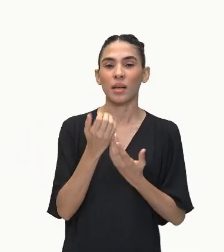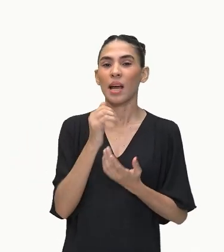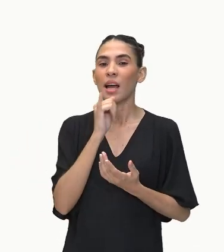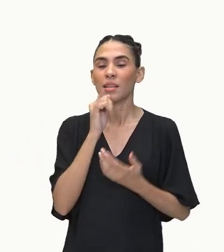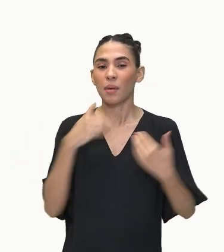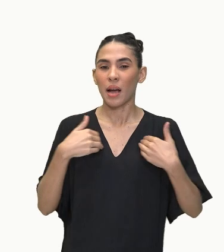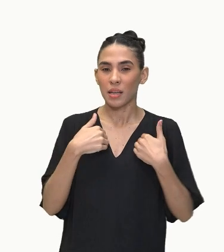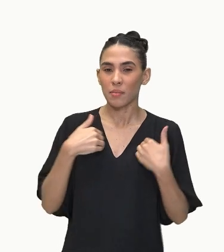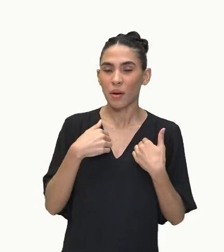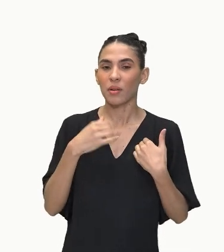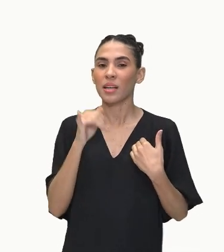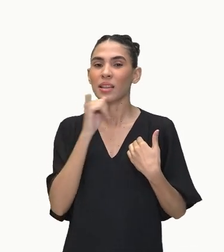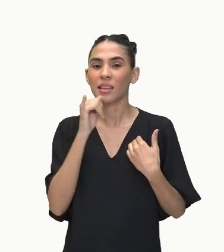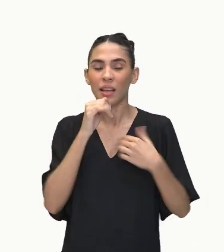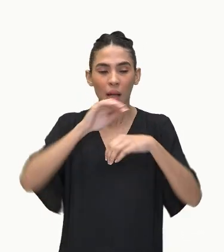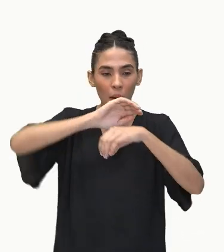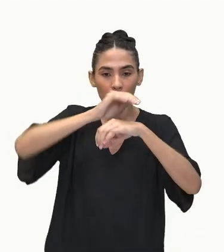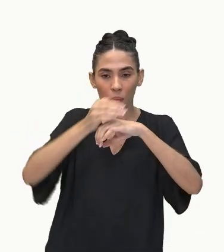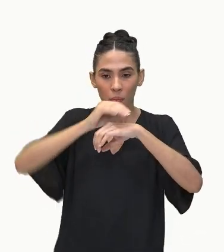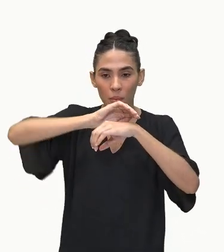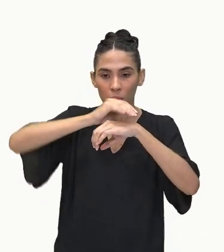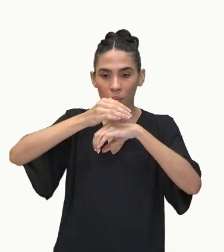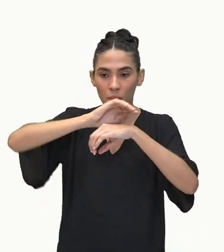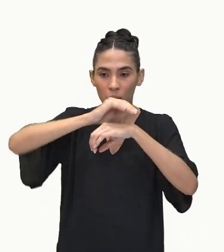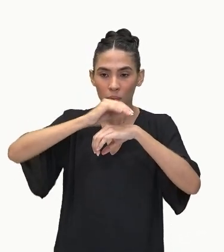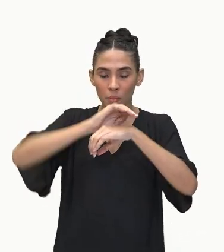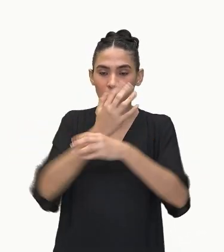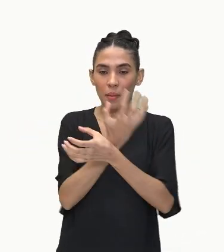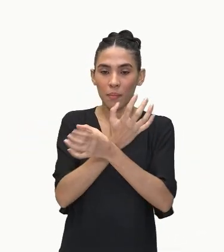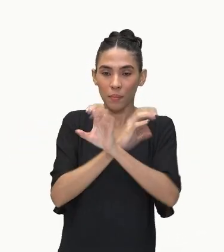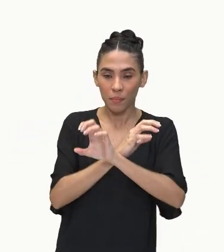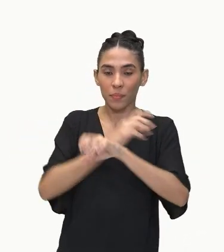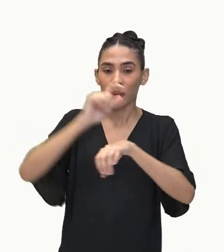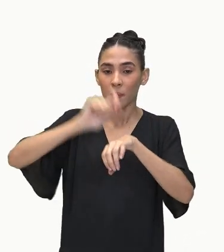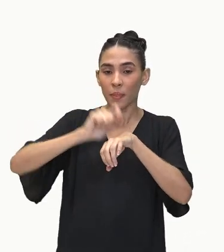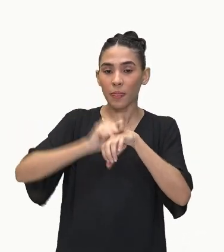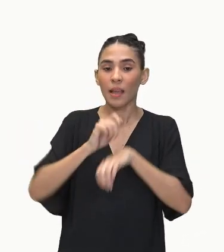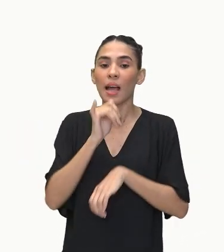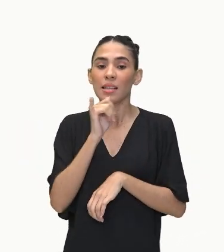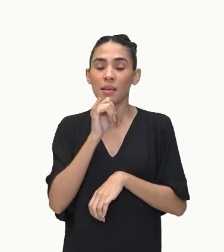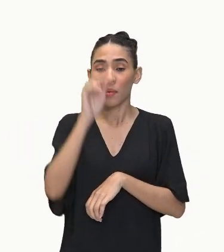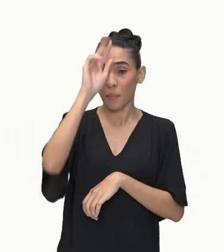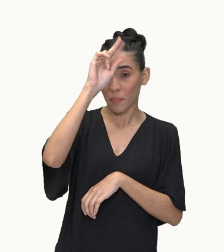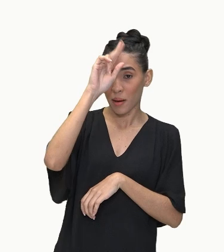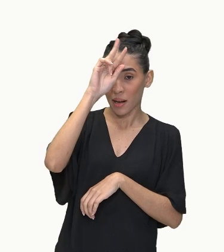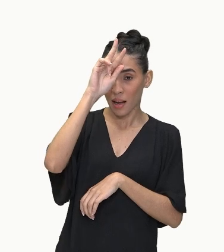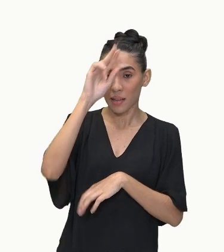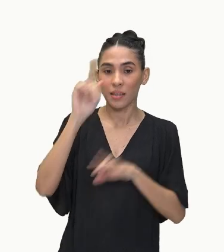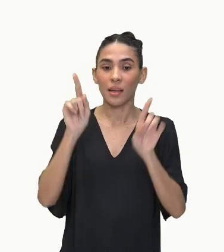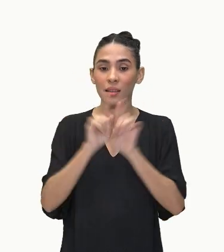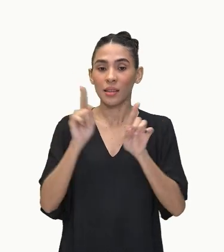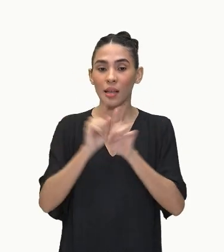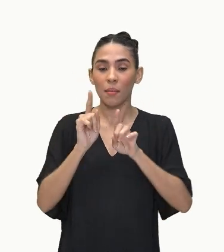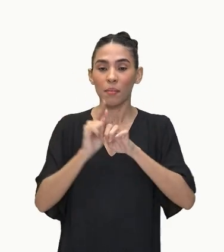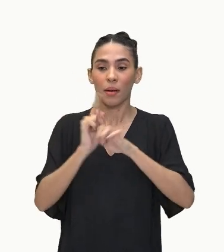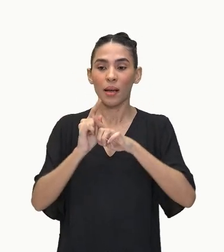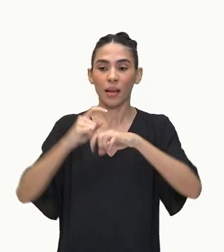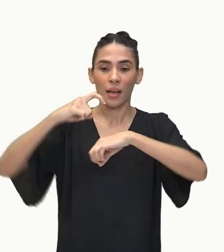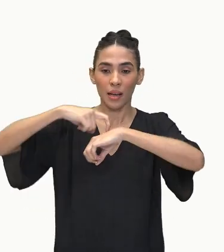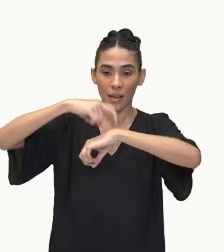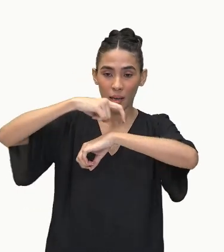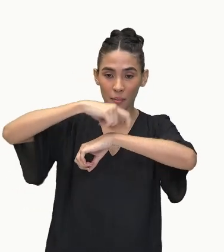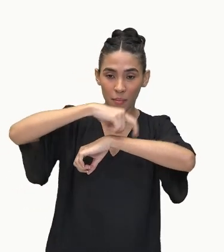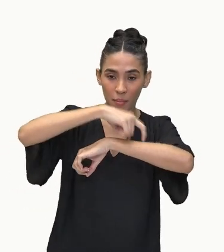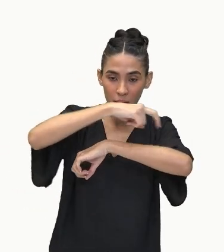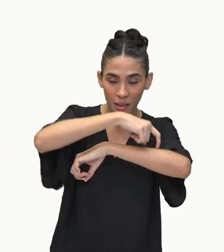que têm casco, né, que têm casca, por exemplo, a barata, até mesmo um camarão, uma